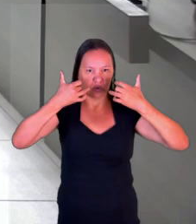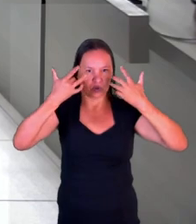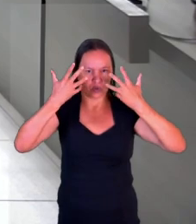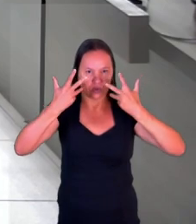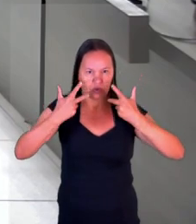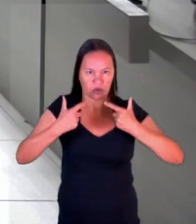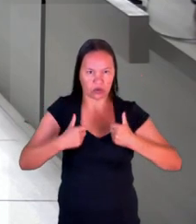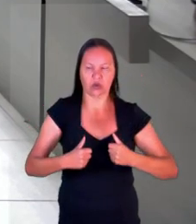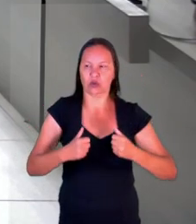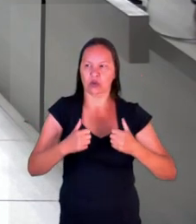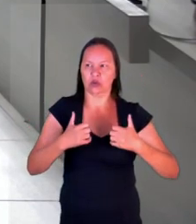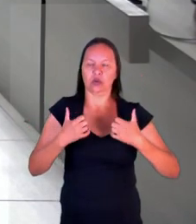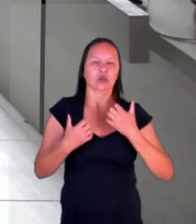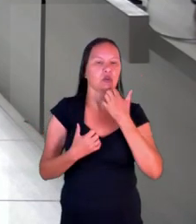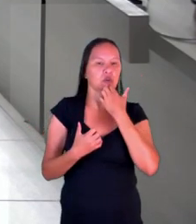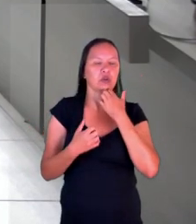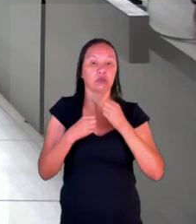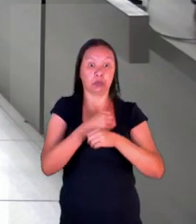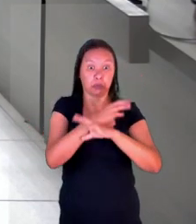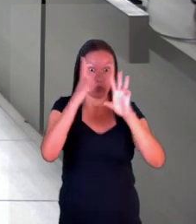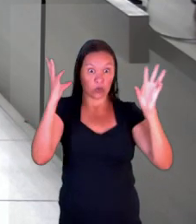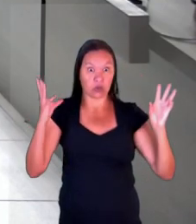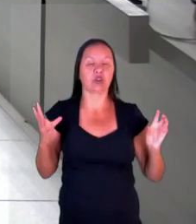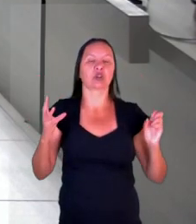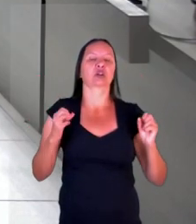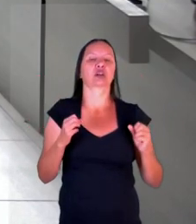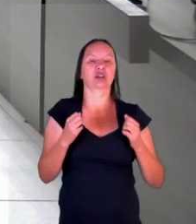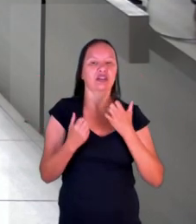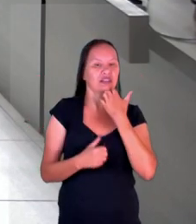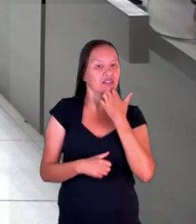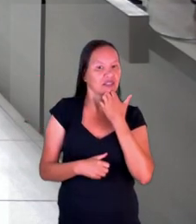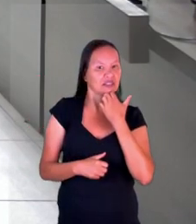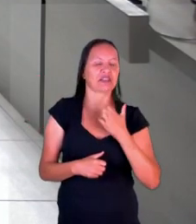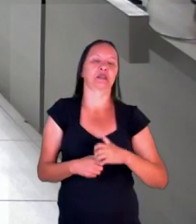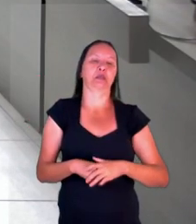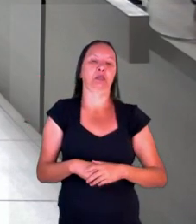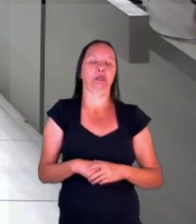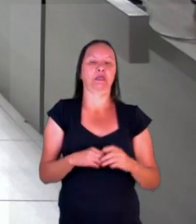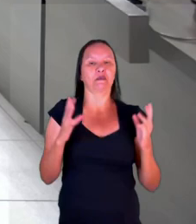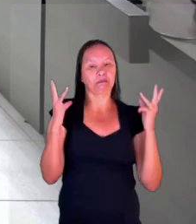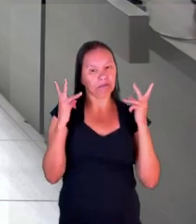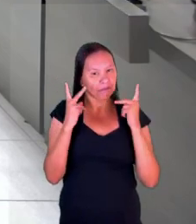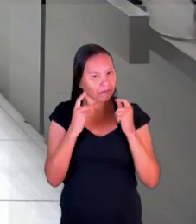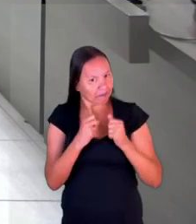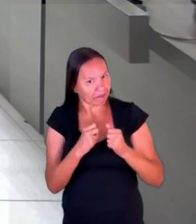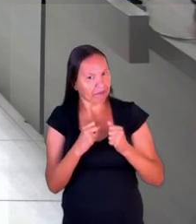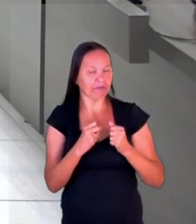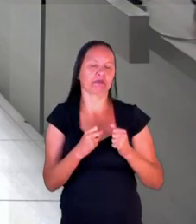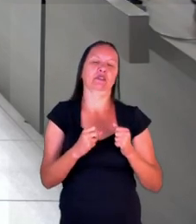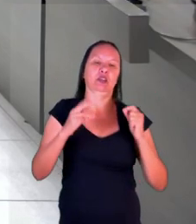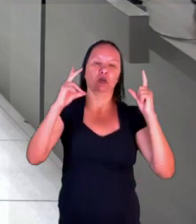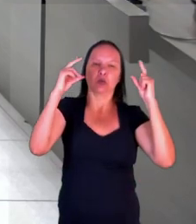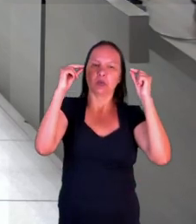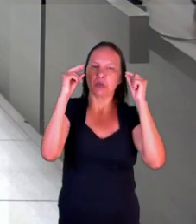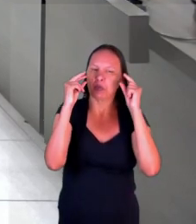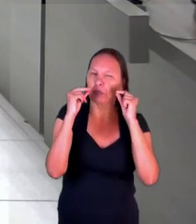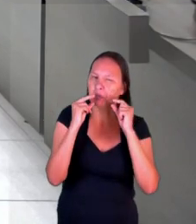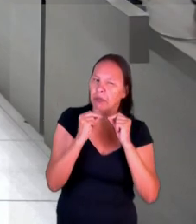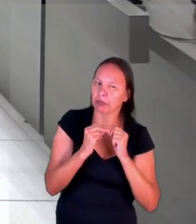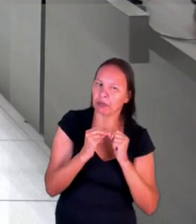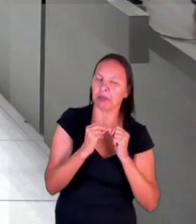era é é claro como o nome já diz né exemplo exemplificar algumas das das atuações dos Ministérios